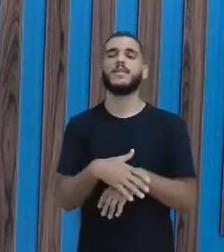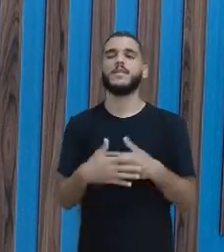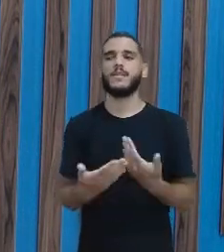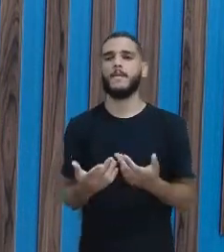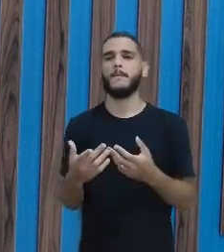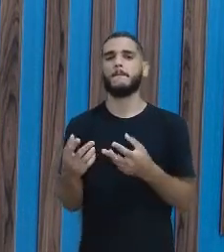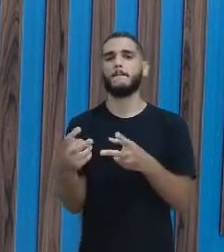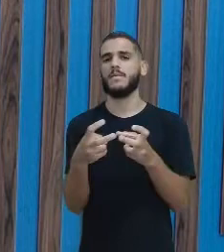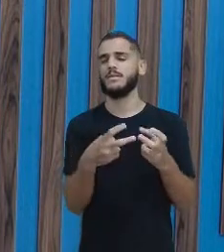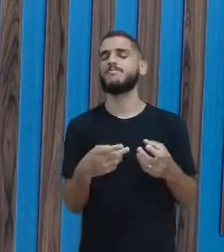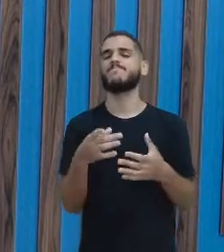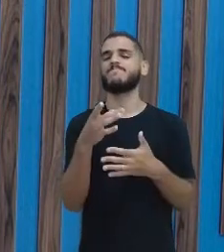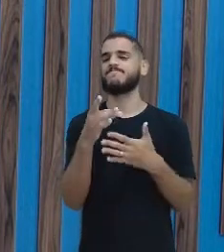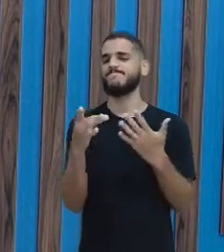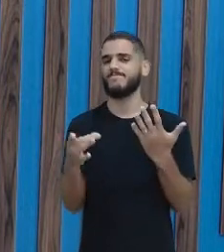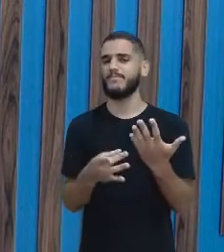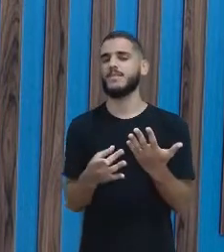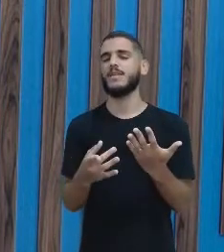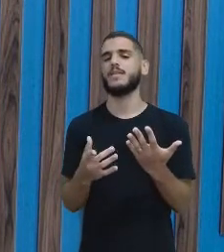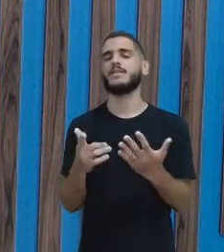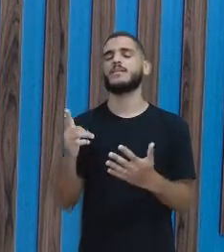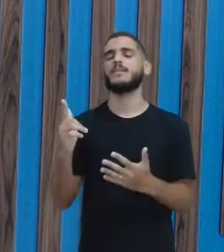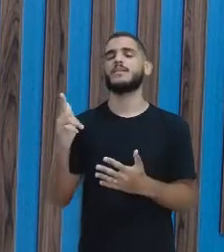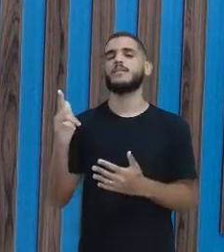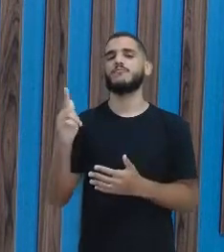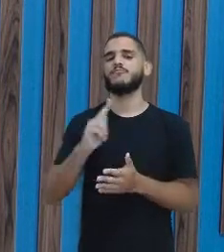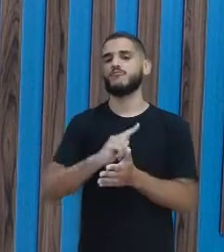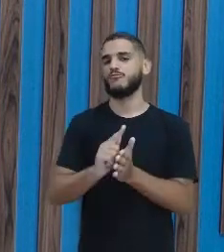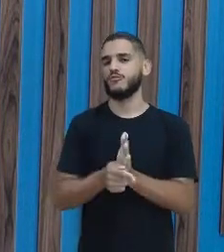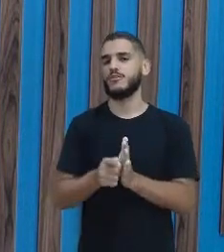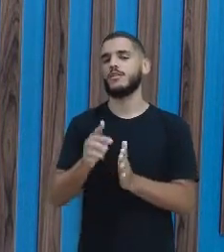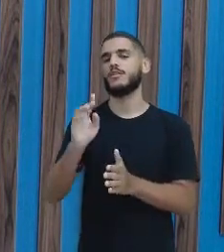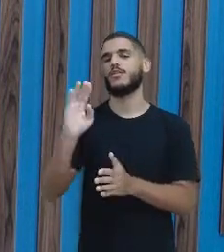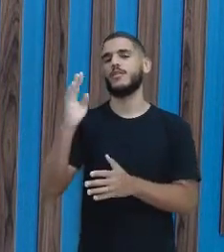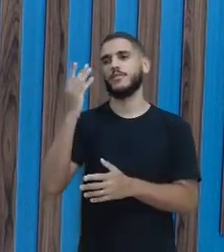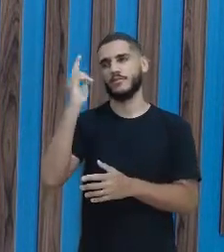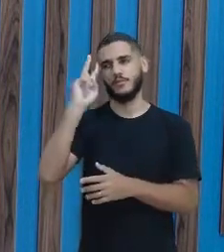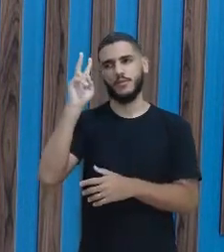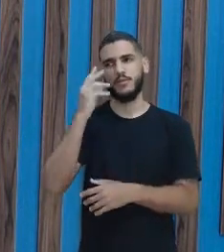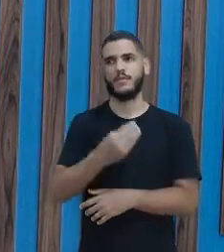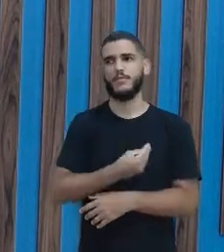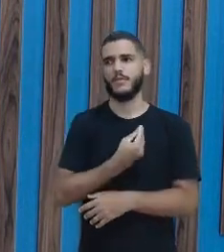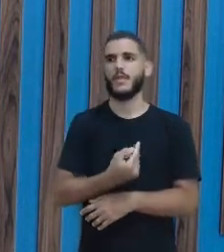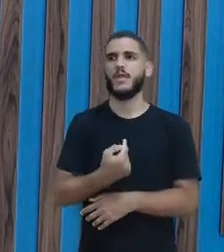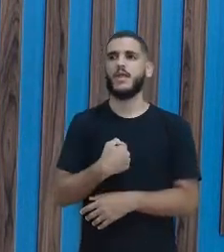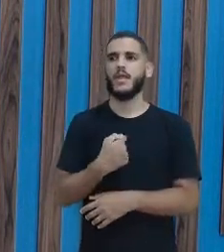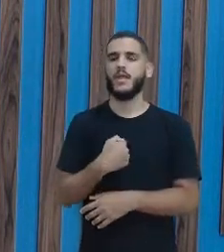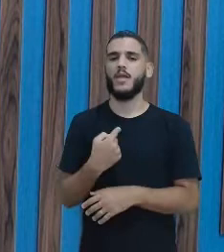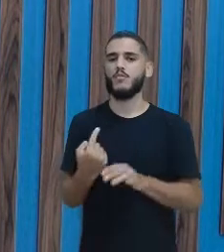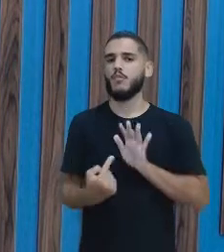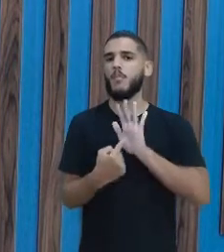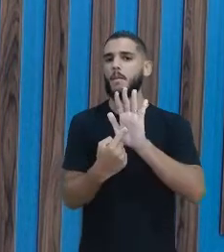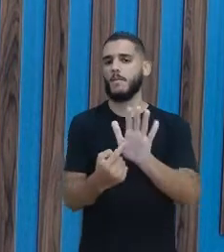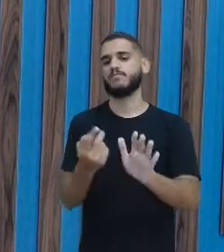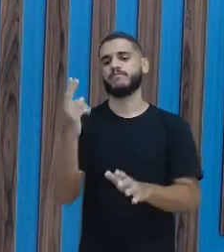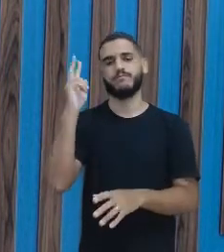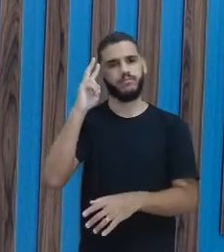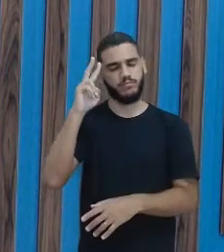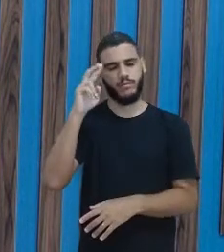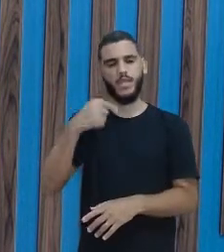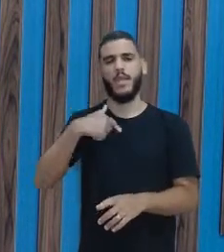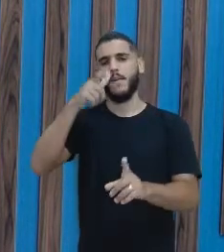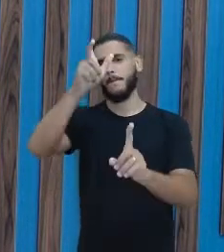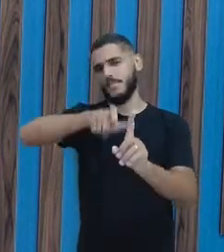os detalhes do gênero biografia? Eu não apareço na história, eu não sou personagem da